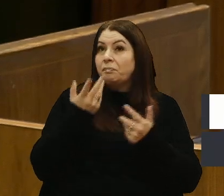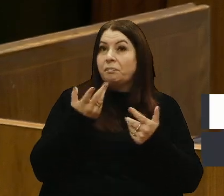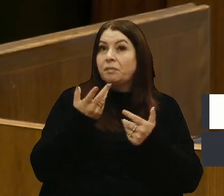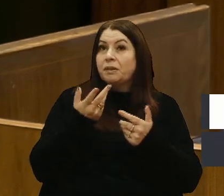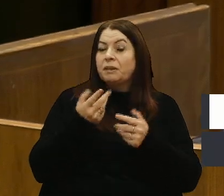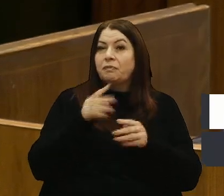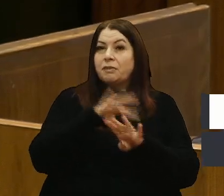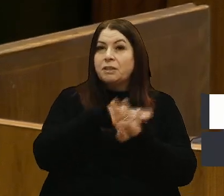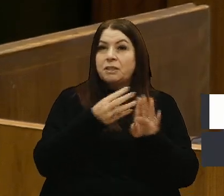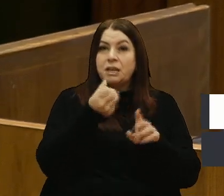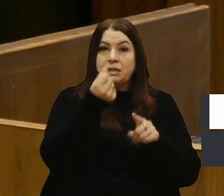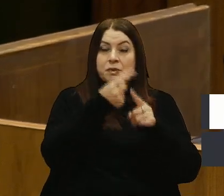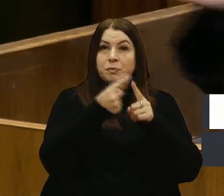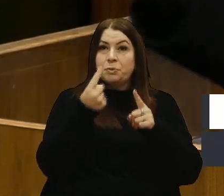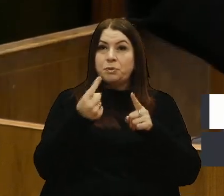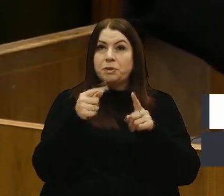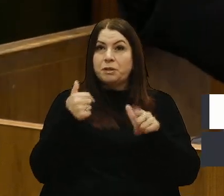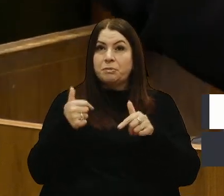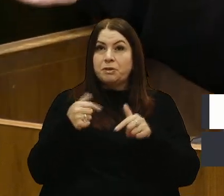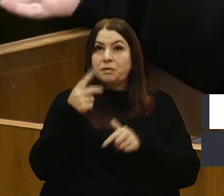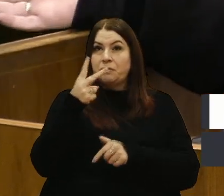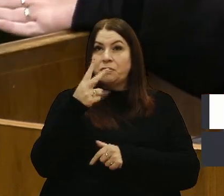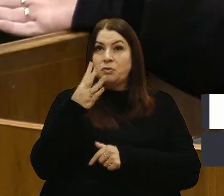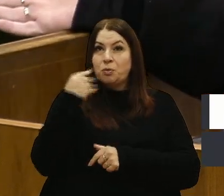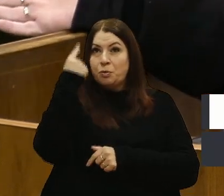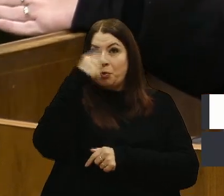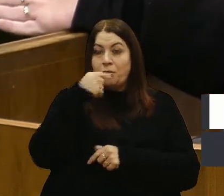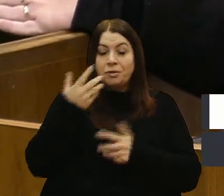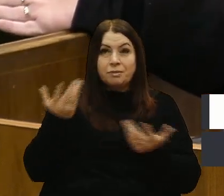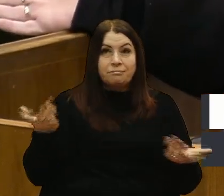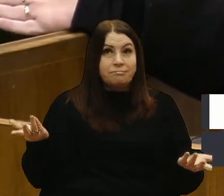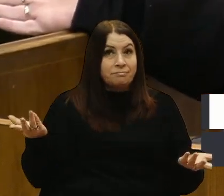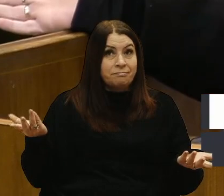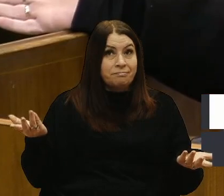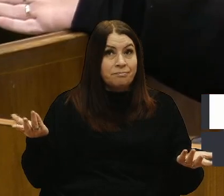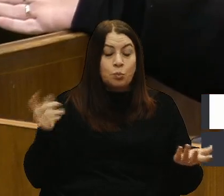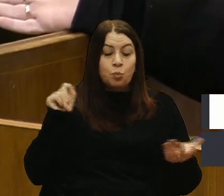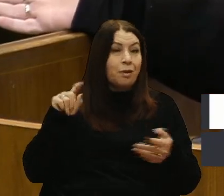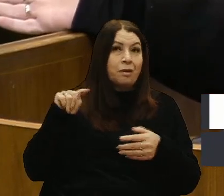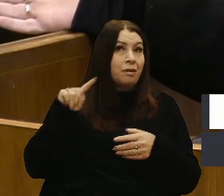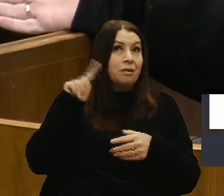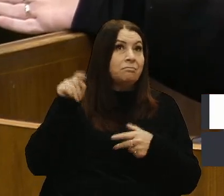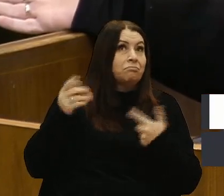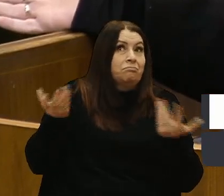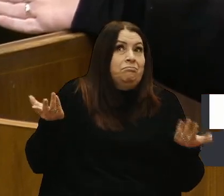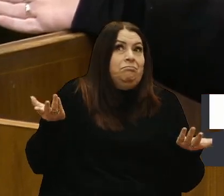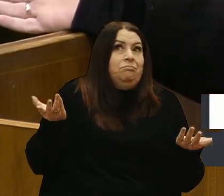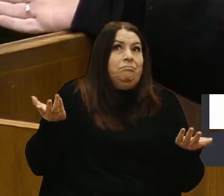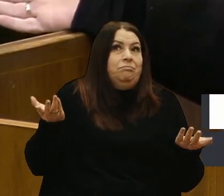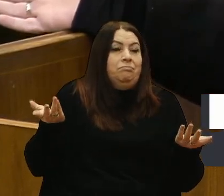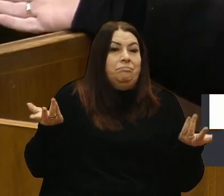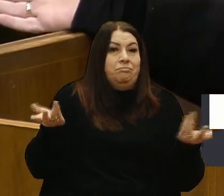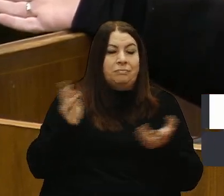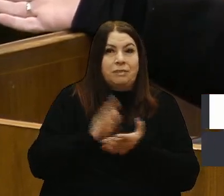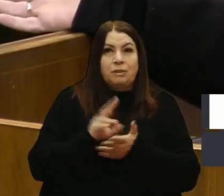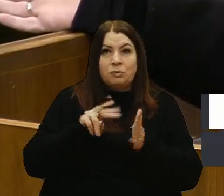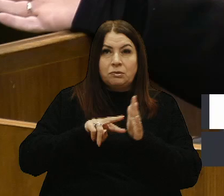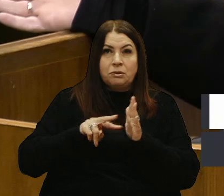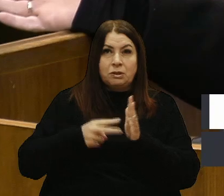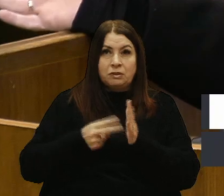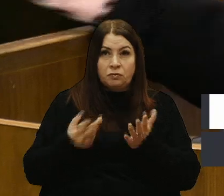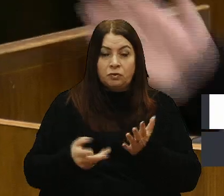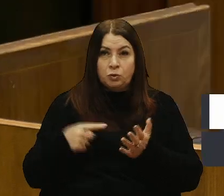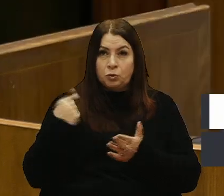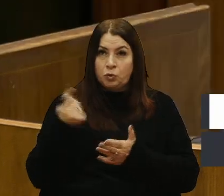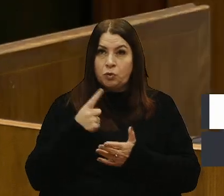escala 6x1, mas a gente quer trabalhar 24 horas. Mas o que é isso? Então, significa que